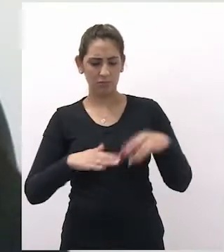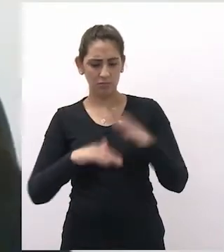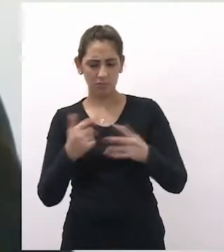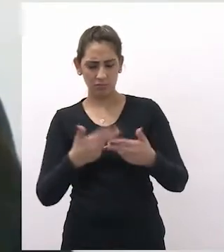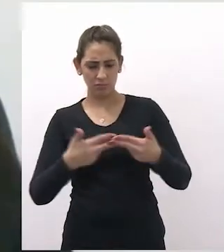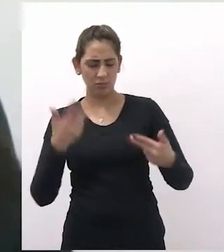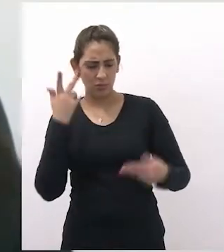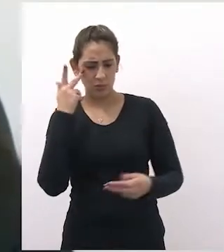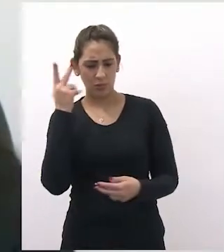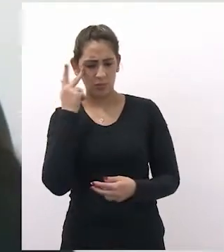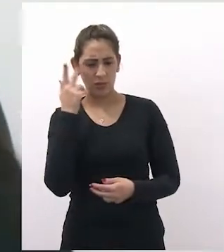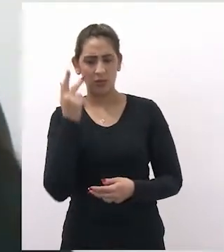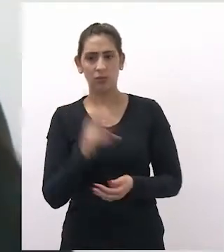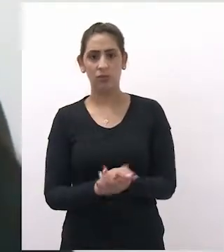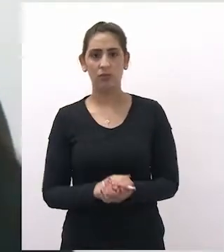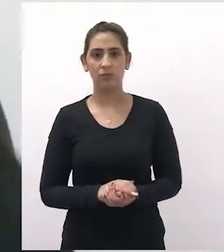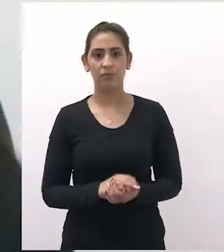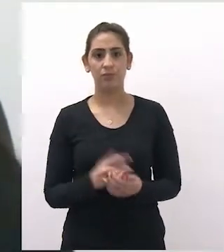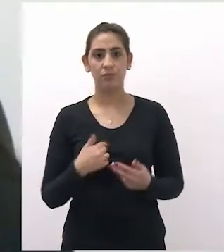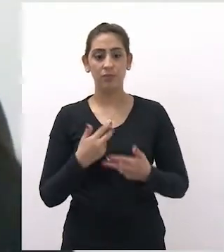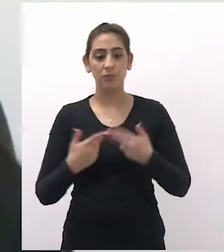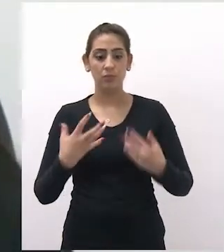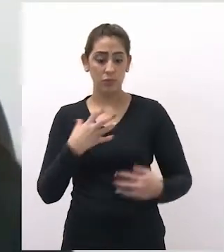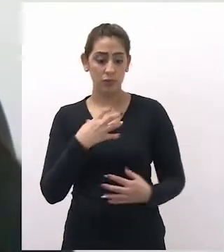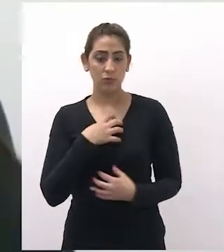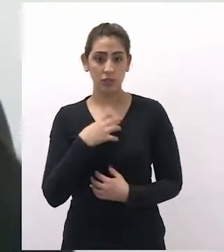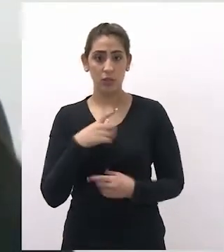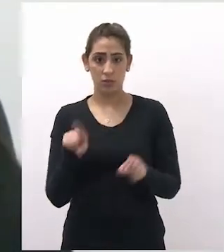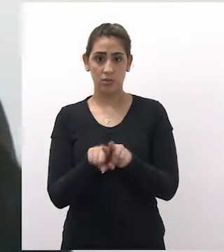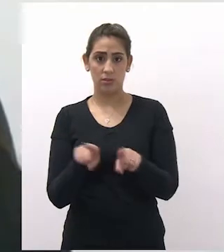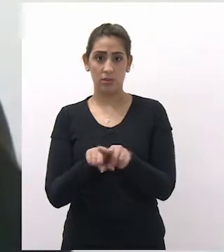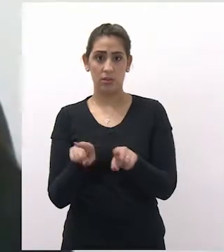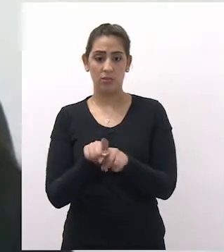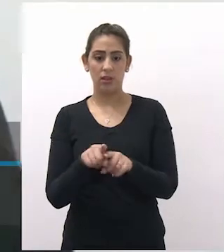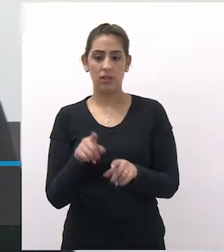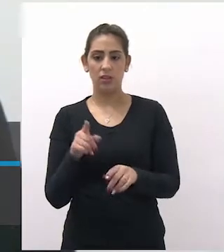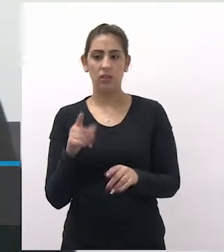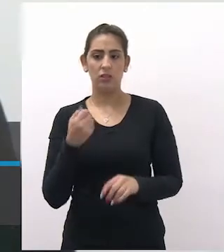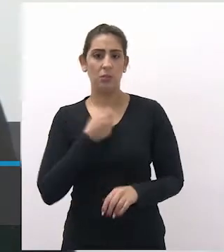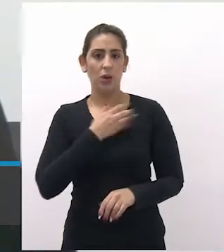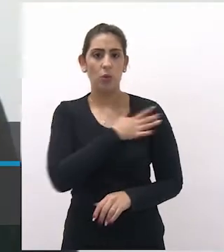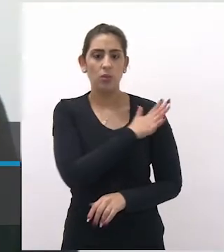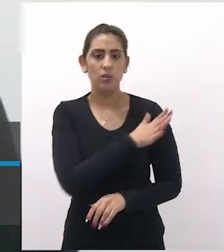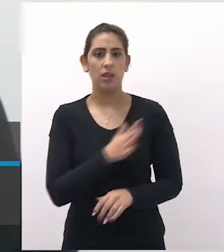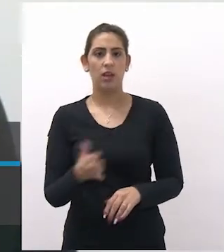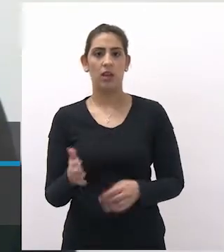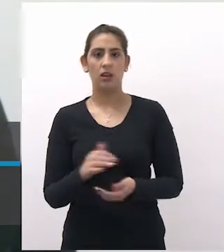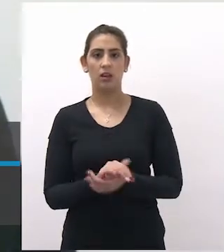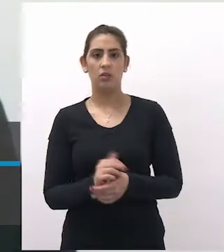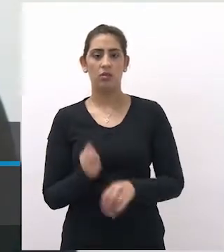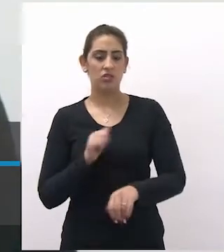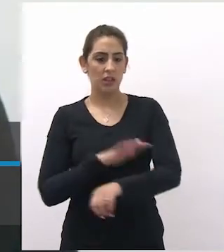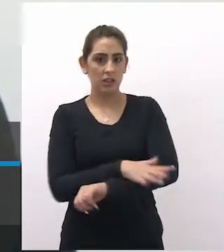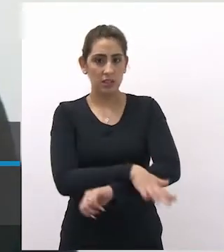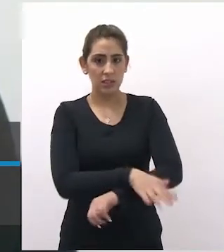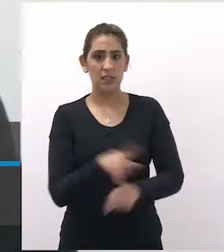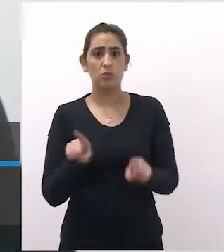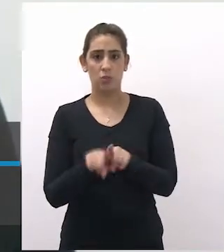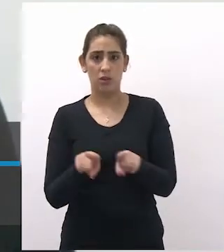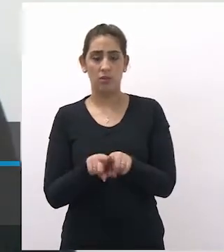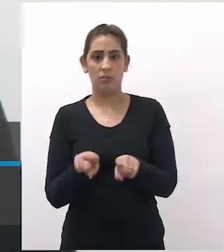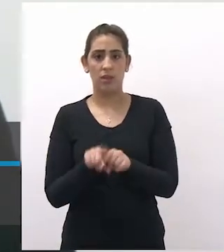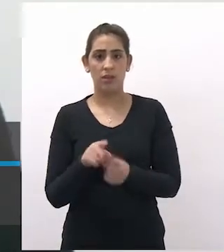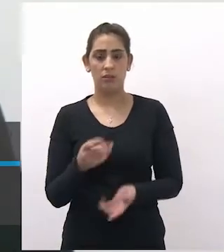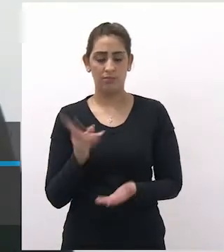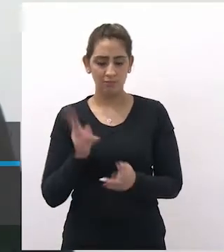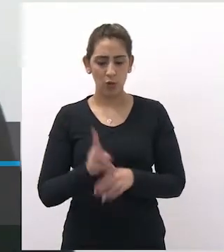também naturaliza algumas situações de discriminação, algumas situações onde o racismo mesmo